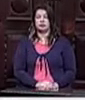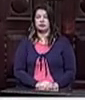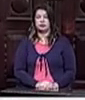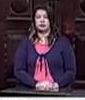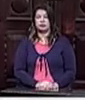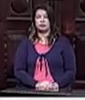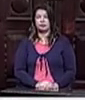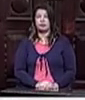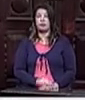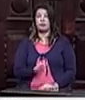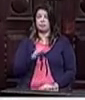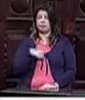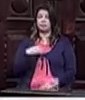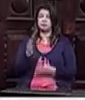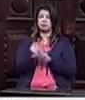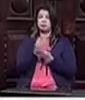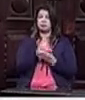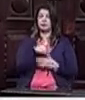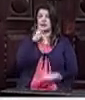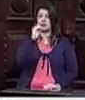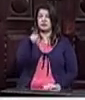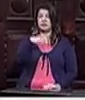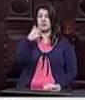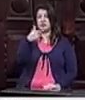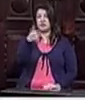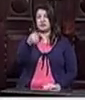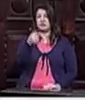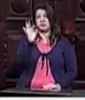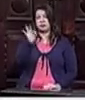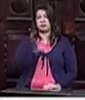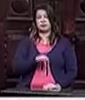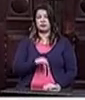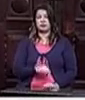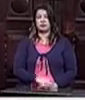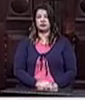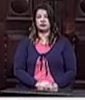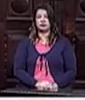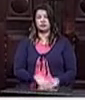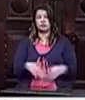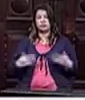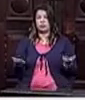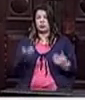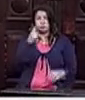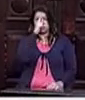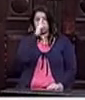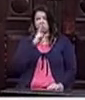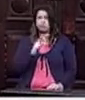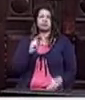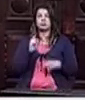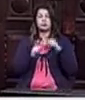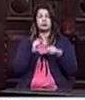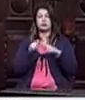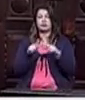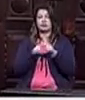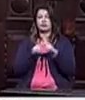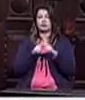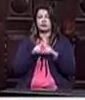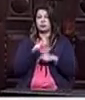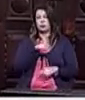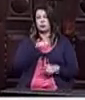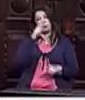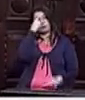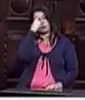bilhões vão arrecadar 0,27% apenas. Então não sabem cobrar porque não podem cobrar.